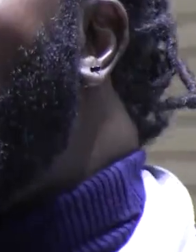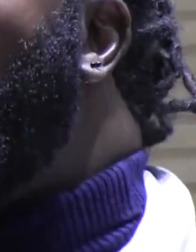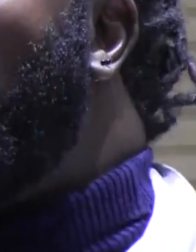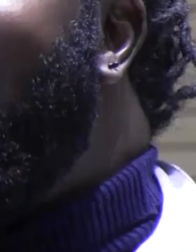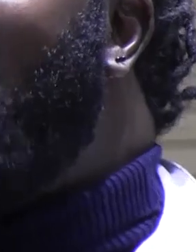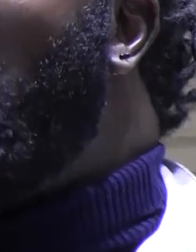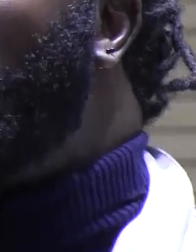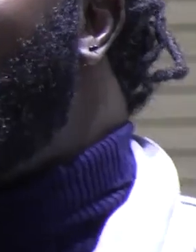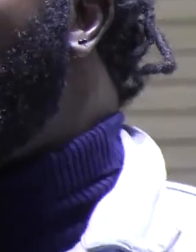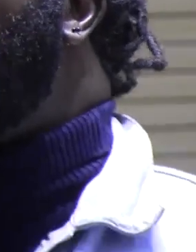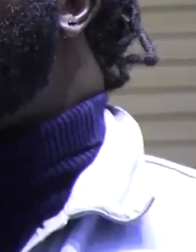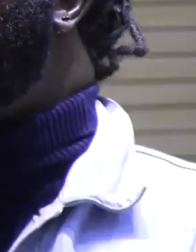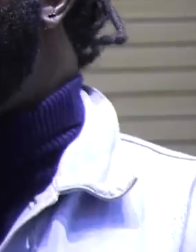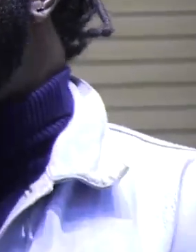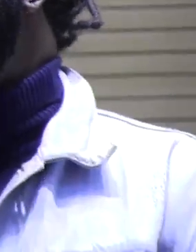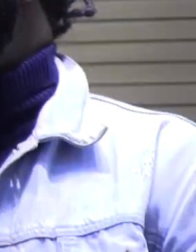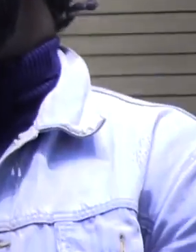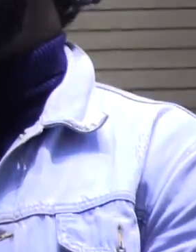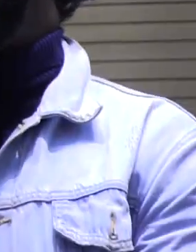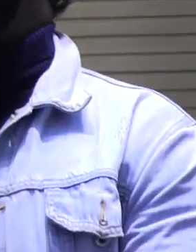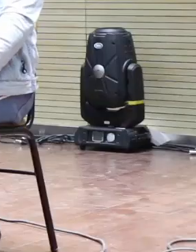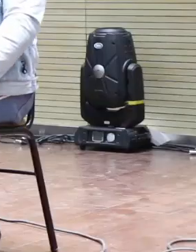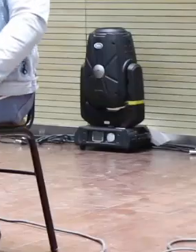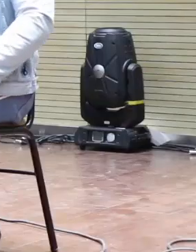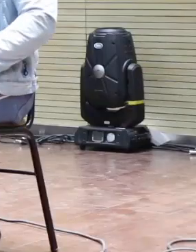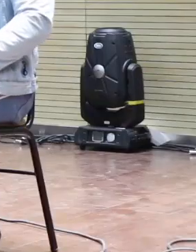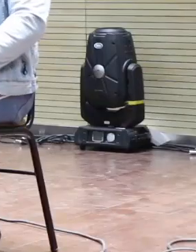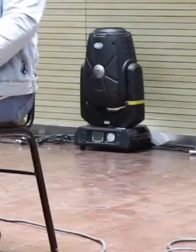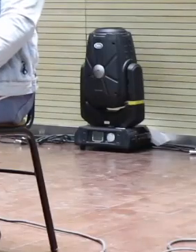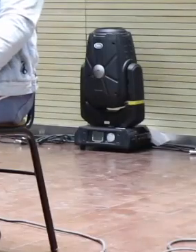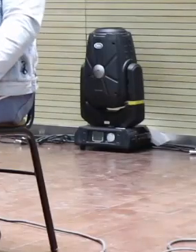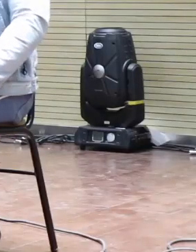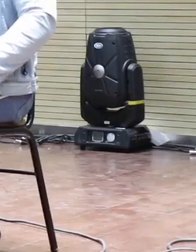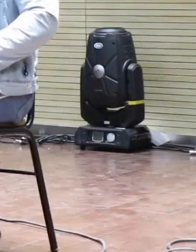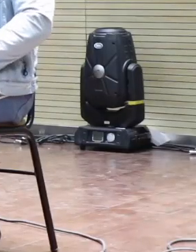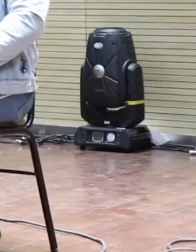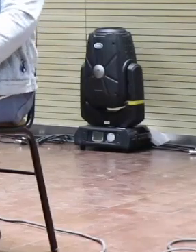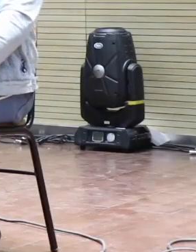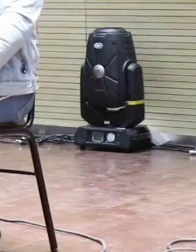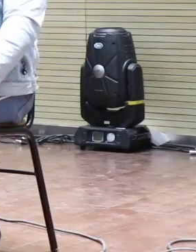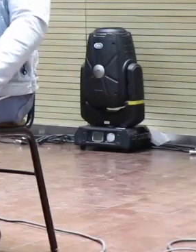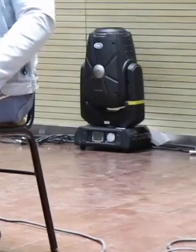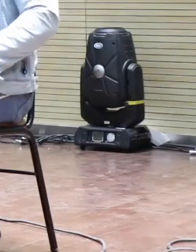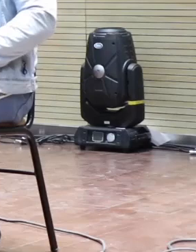Mahi meri akaka matuna wimba, matumi amaleka matuna wimba.